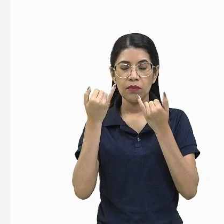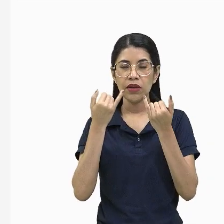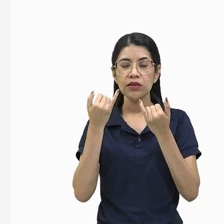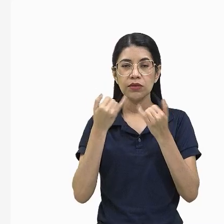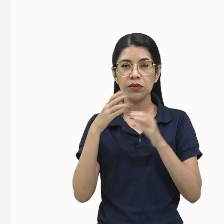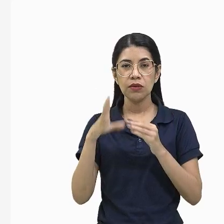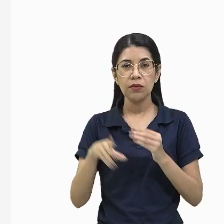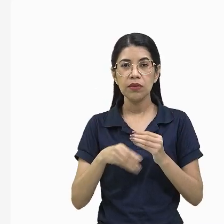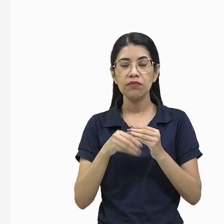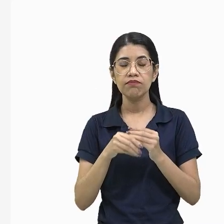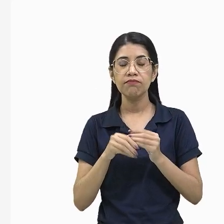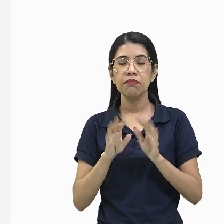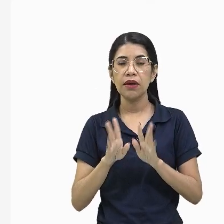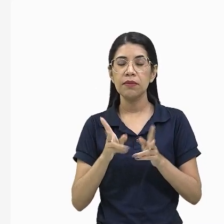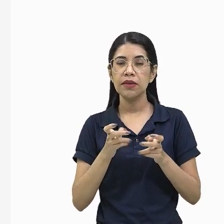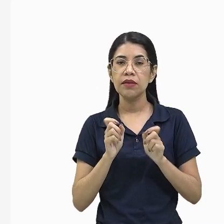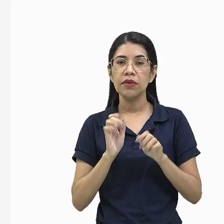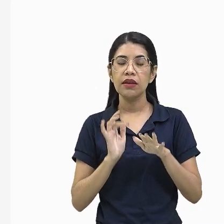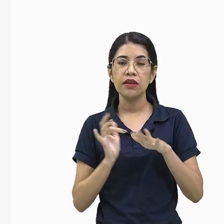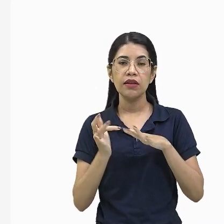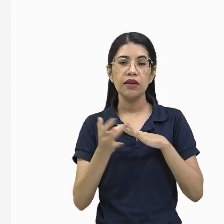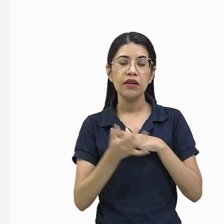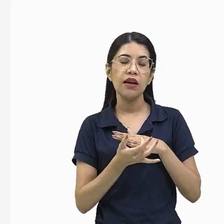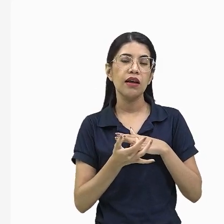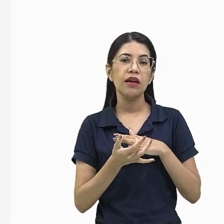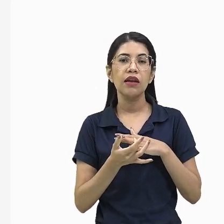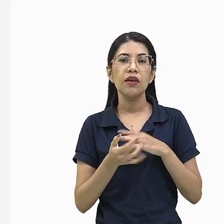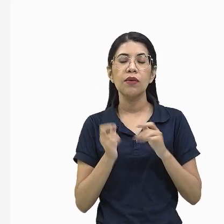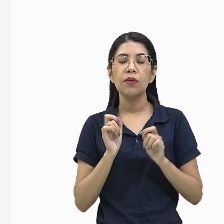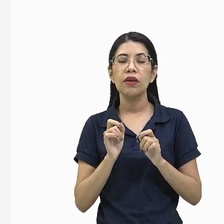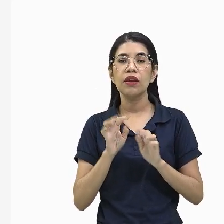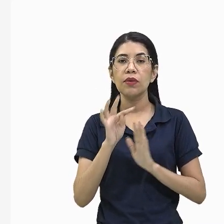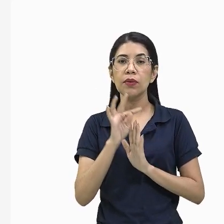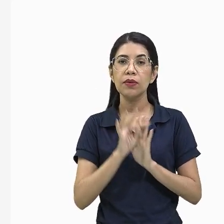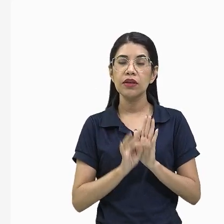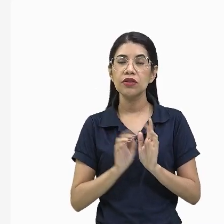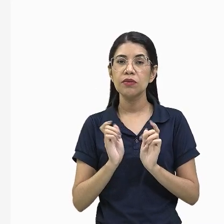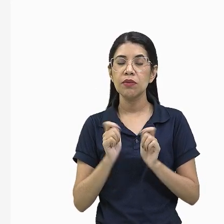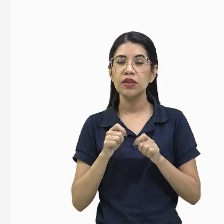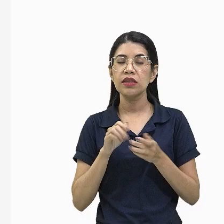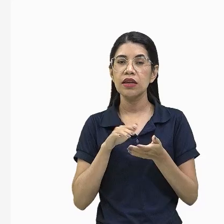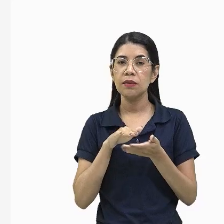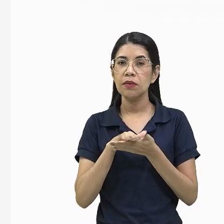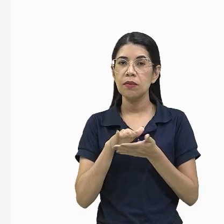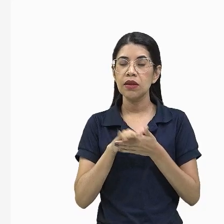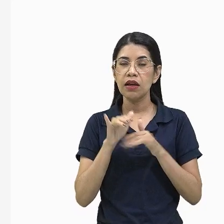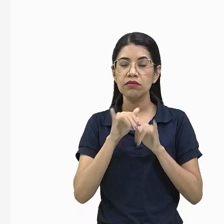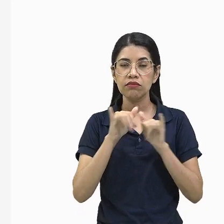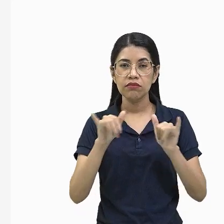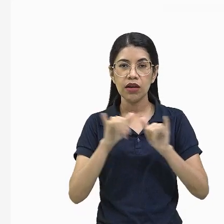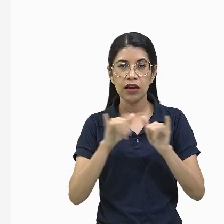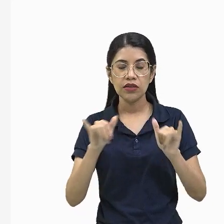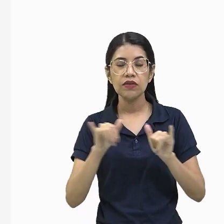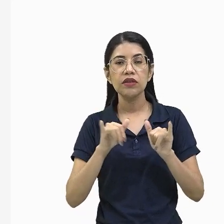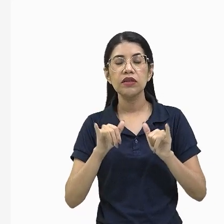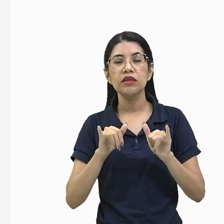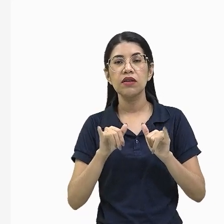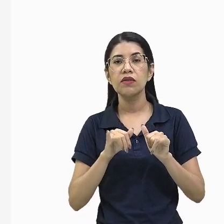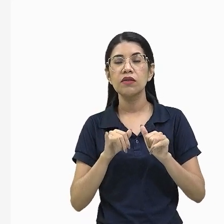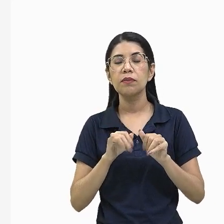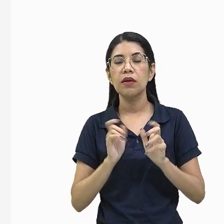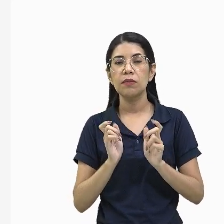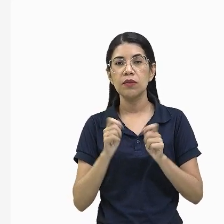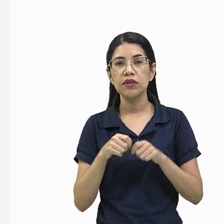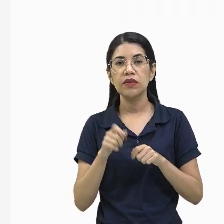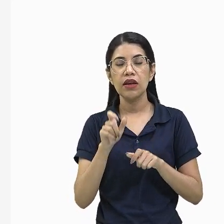Percebo que essas redes sociais são canais em que os textos podem ser publicados para a divulgação da campanha, para fazer